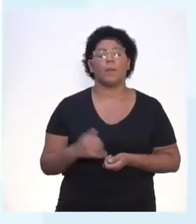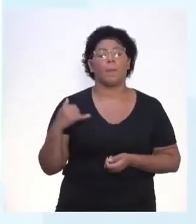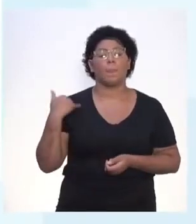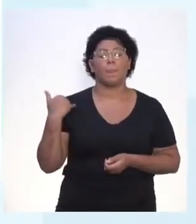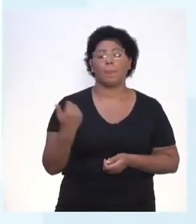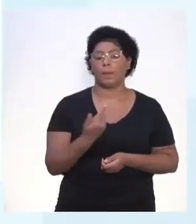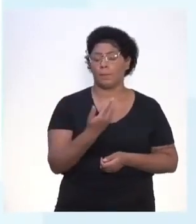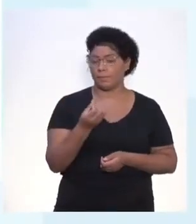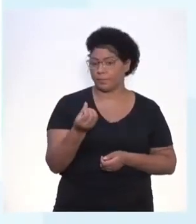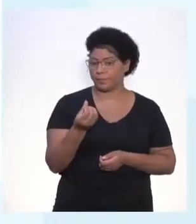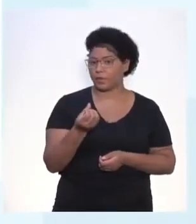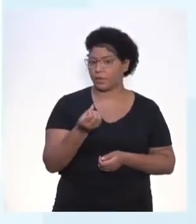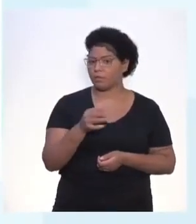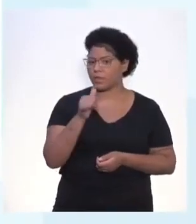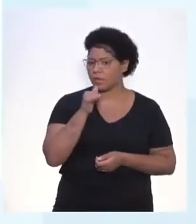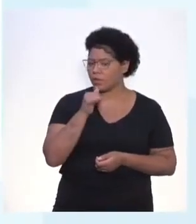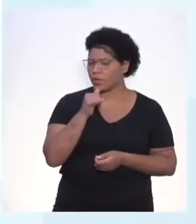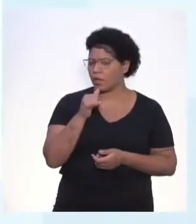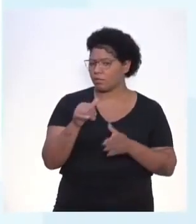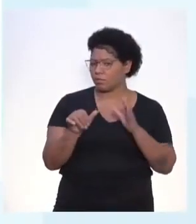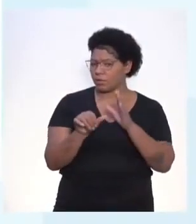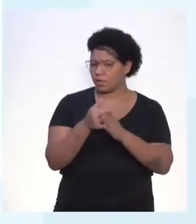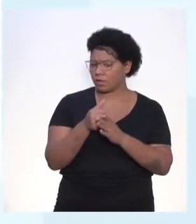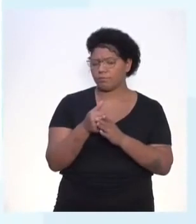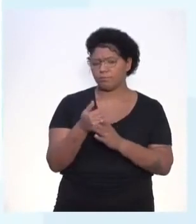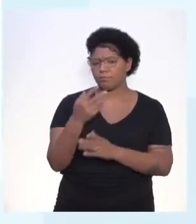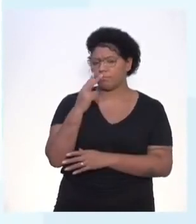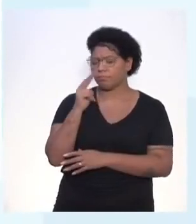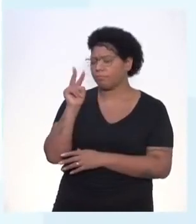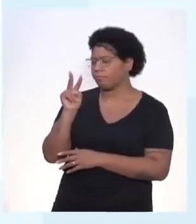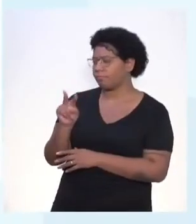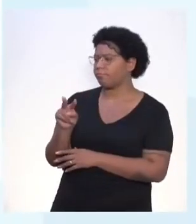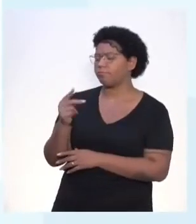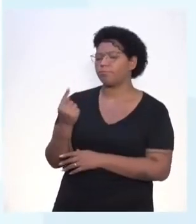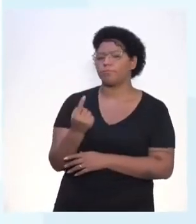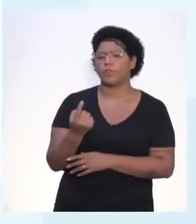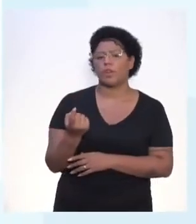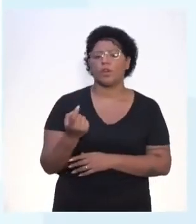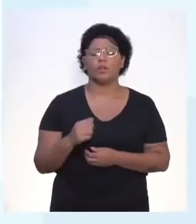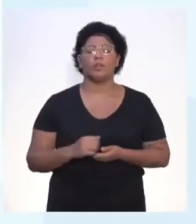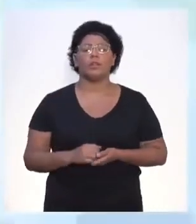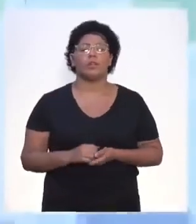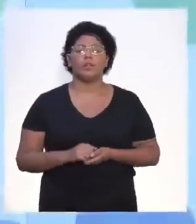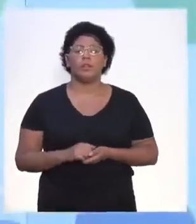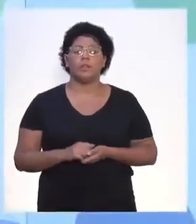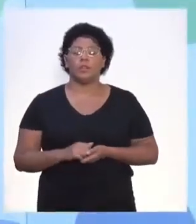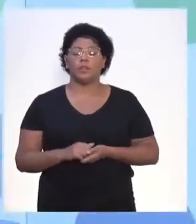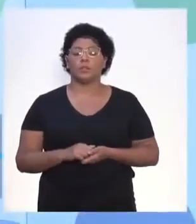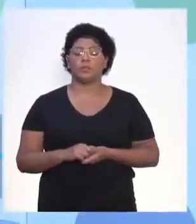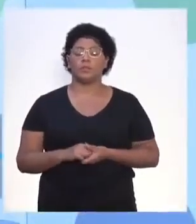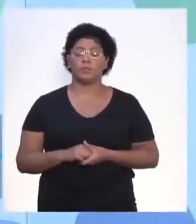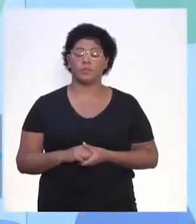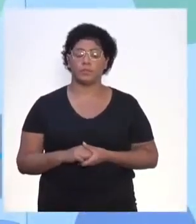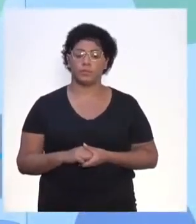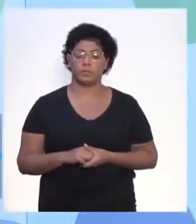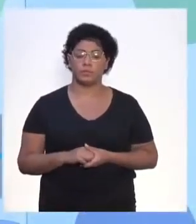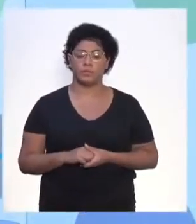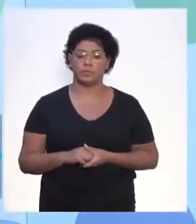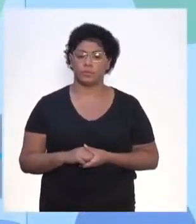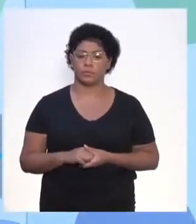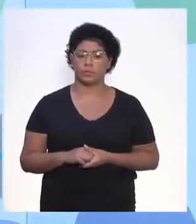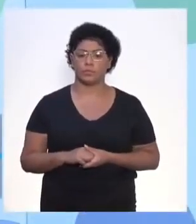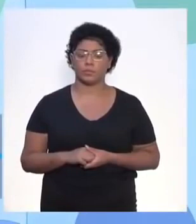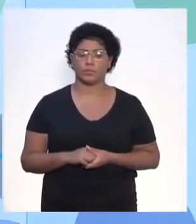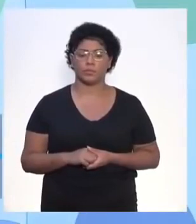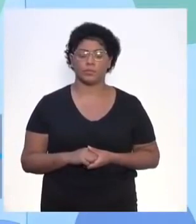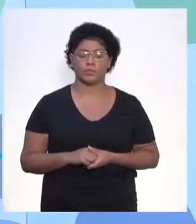do texto 1, né? E aí volta comigo na tela, por favor. No texto 1. E aí a